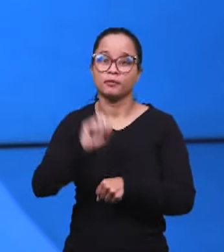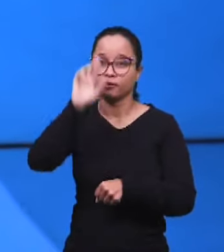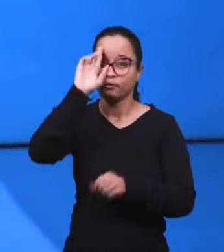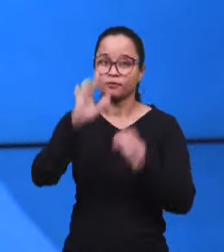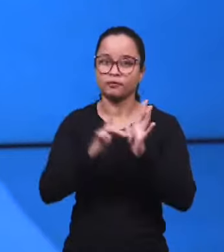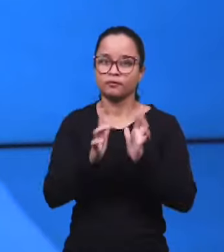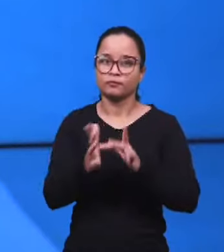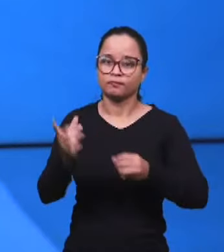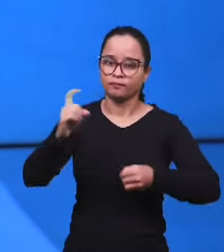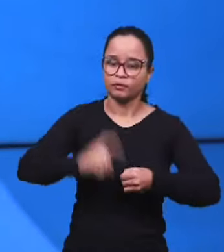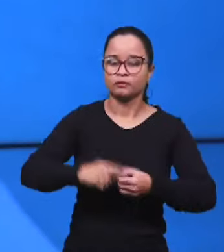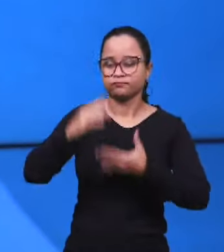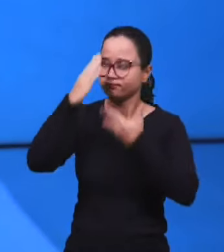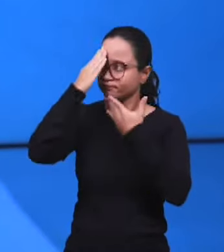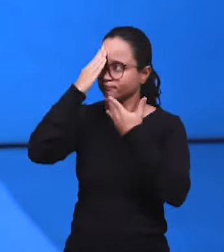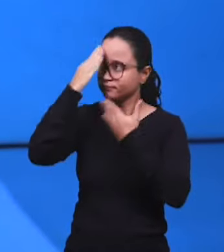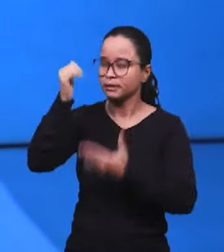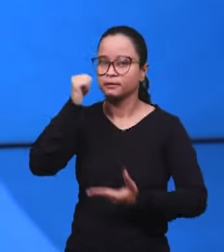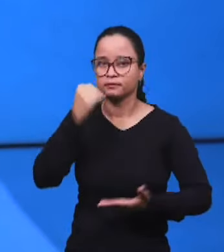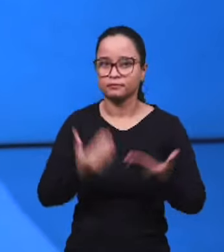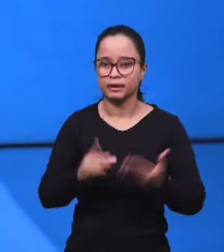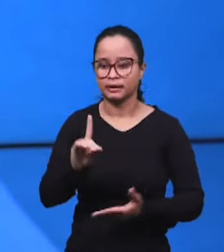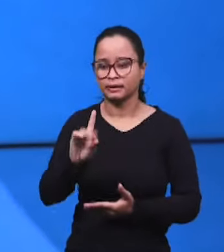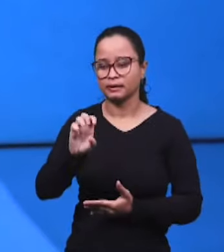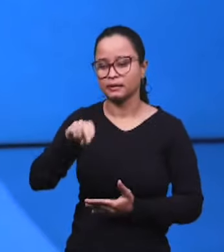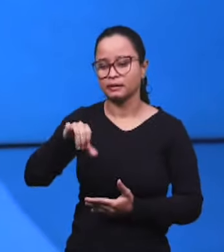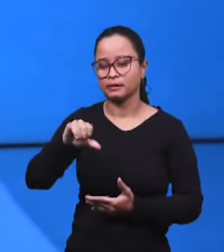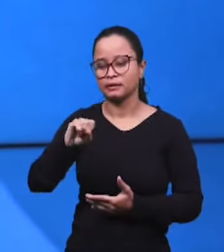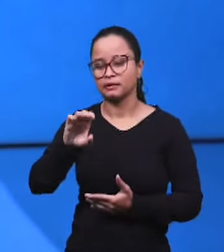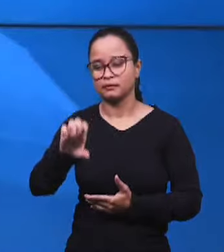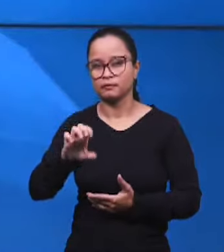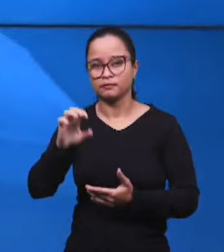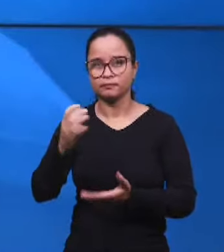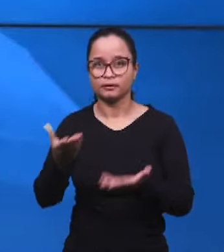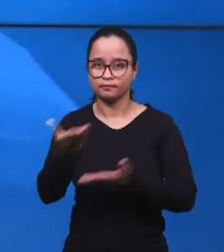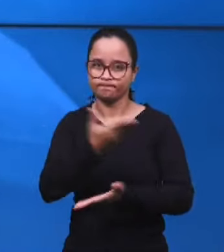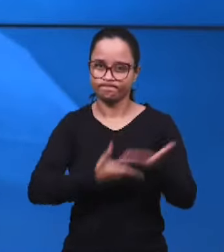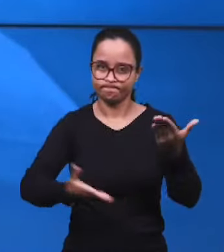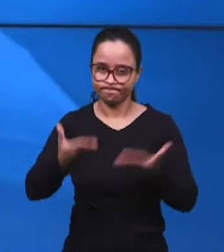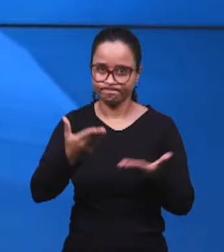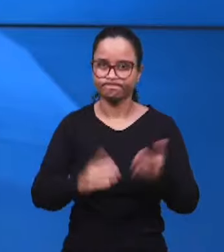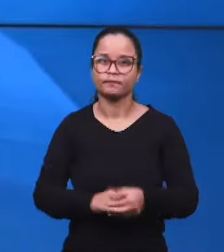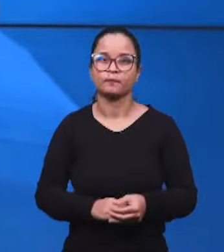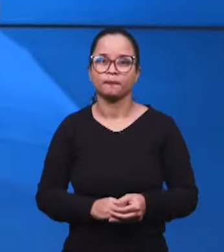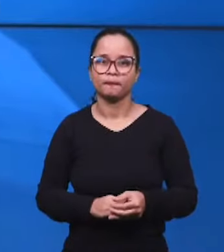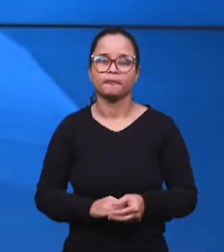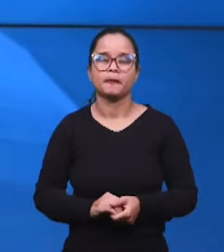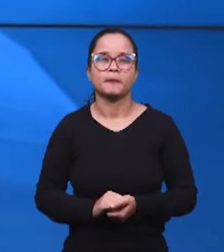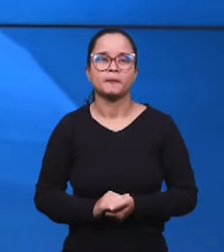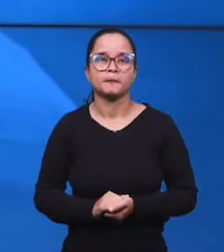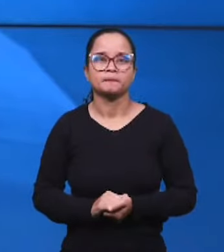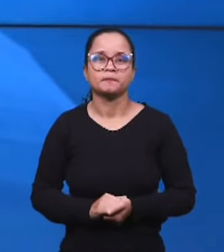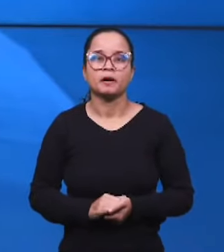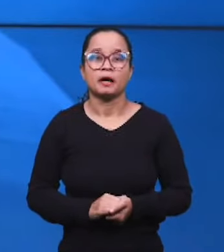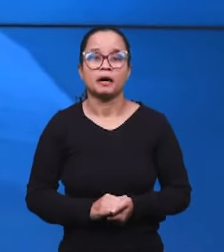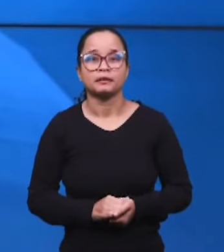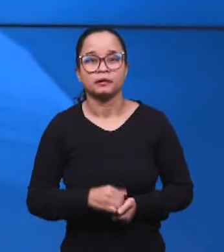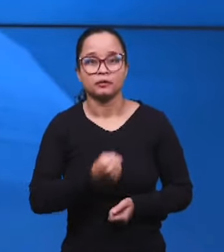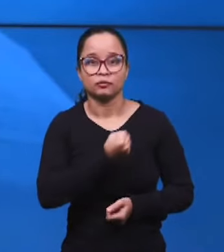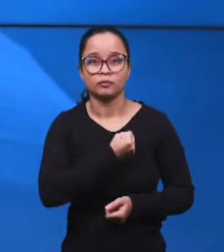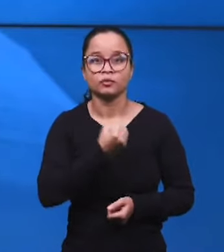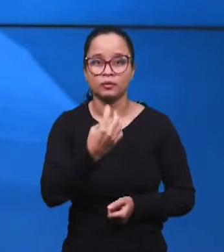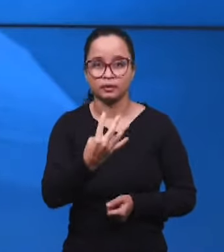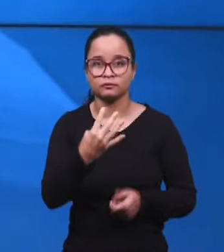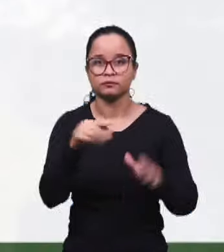Muito obrigado, irmã Denise, pela sua participação. A paz do Senhor Jesus. Amém, irmãos? A quarta pergunta, ela diz assim, vamos agora à